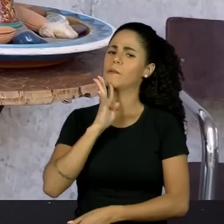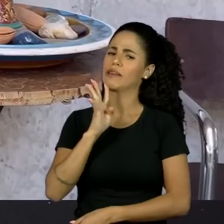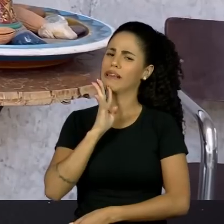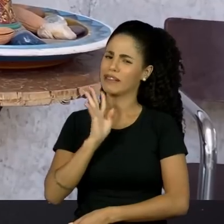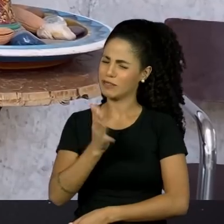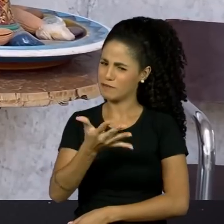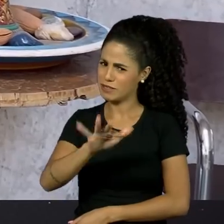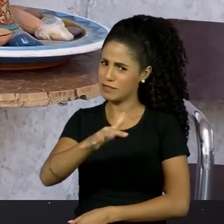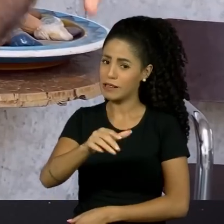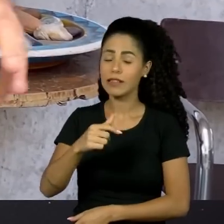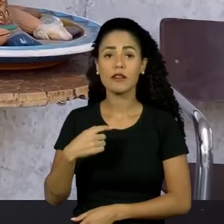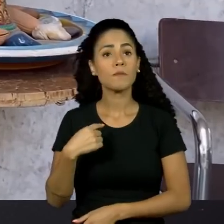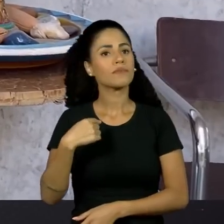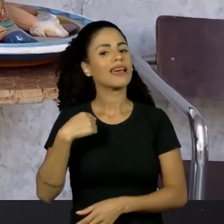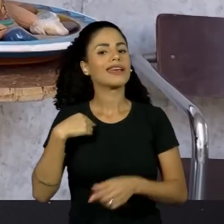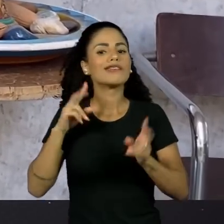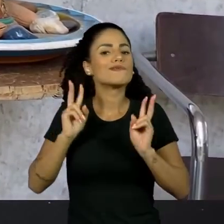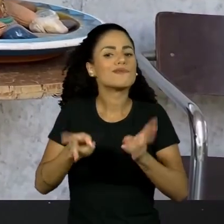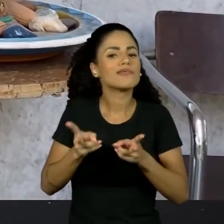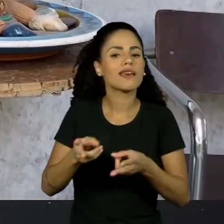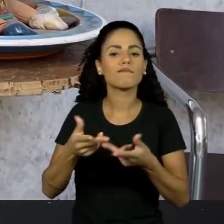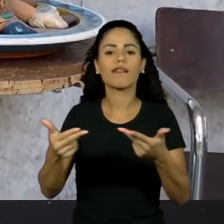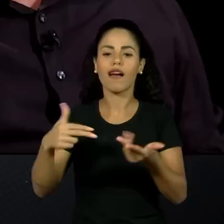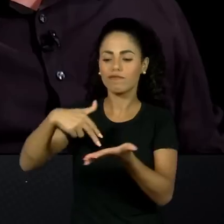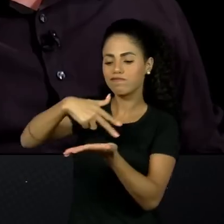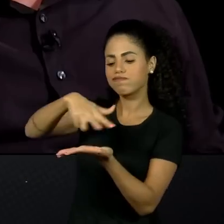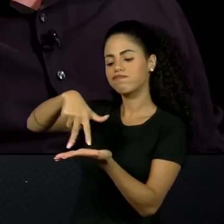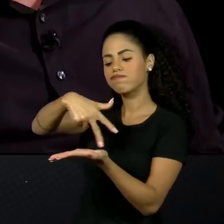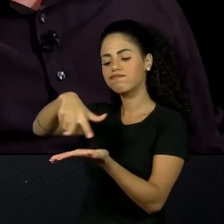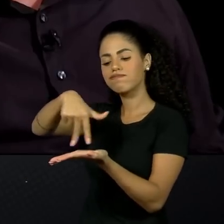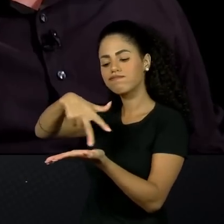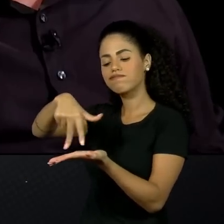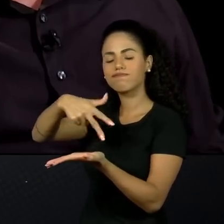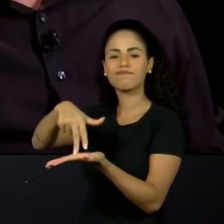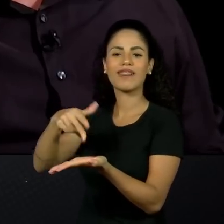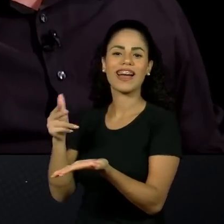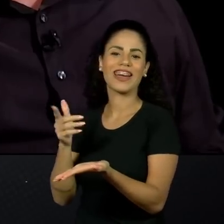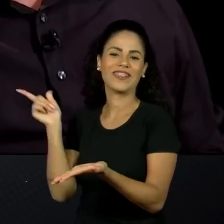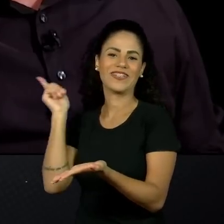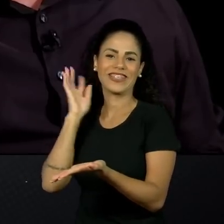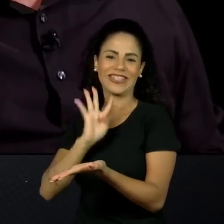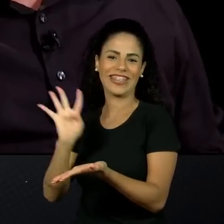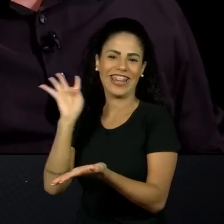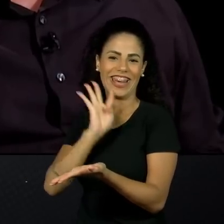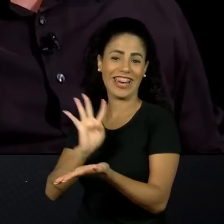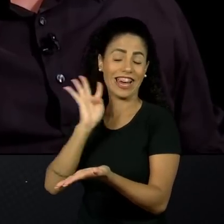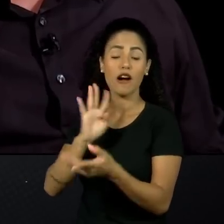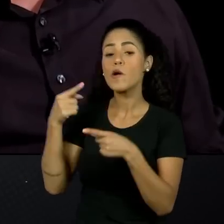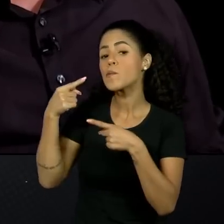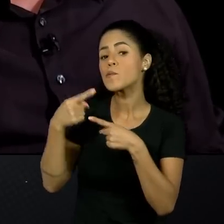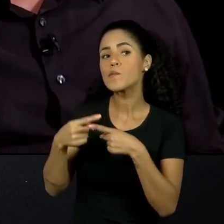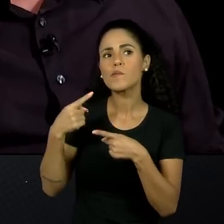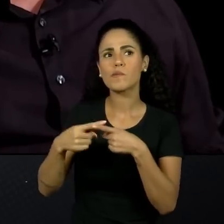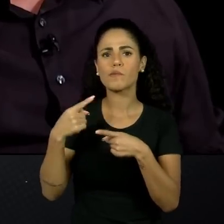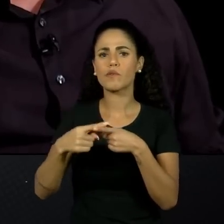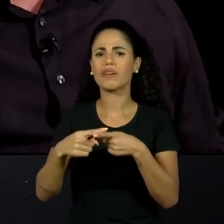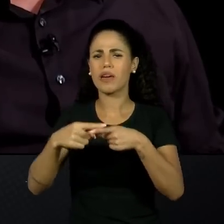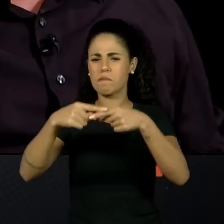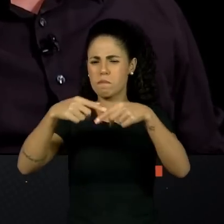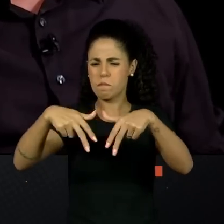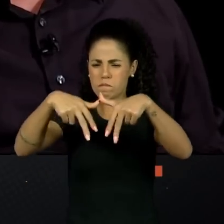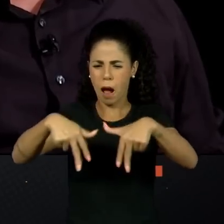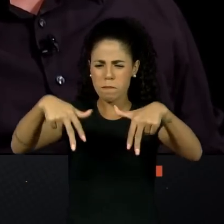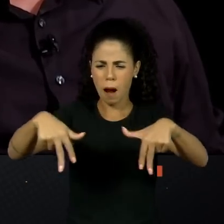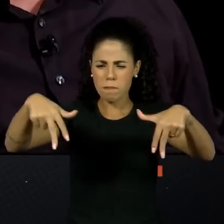35. Eu fazia aqueles Cidadãos Dançantes, que era muito divertido, porque eram 100 pessoas no